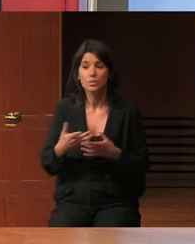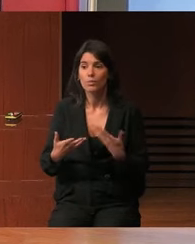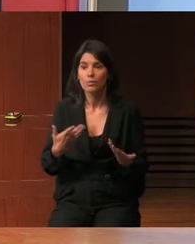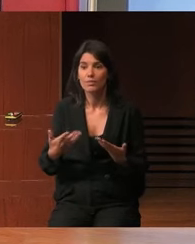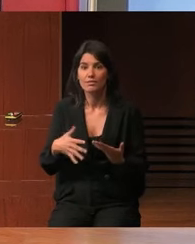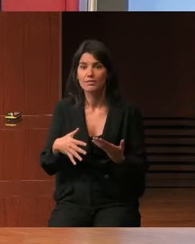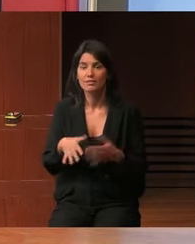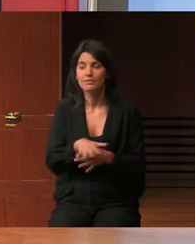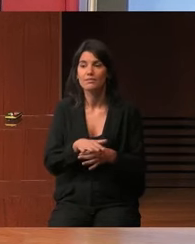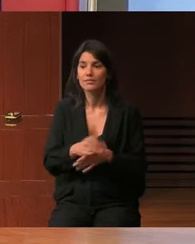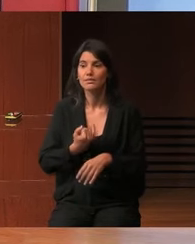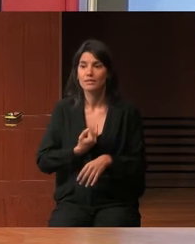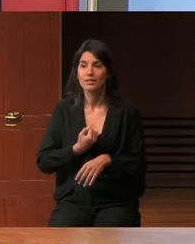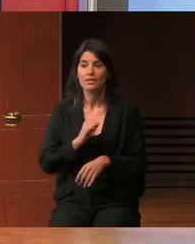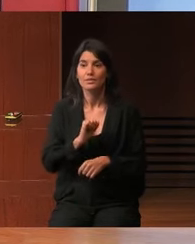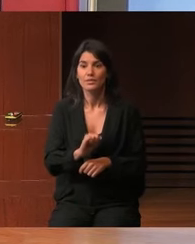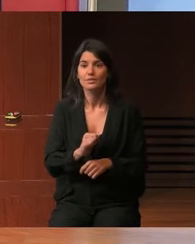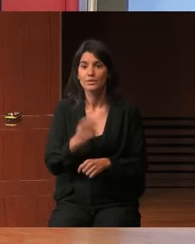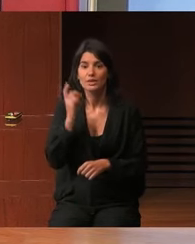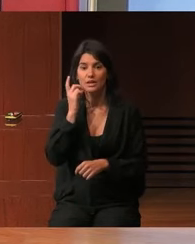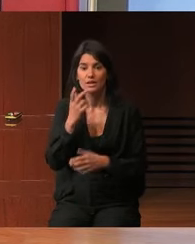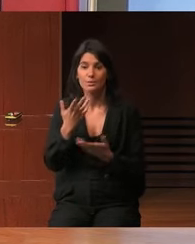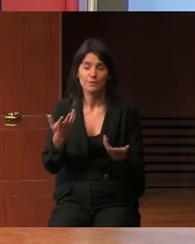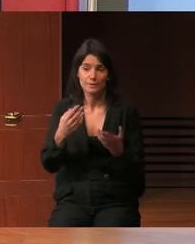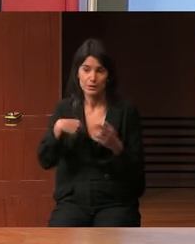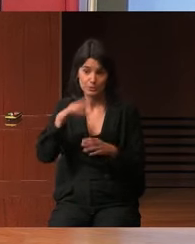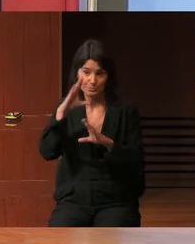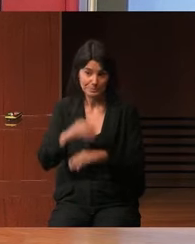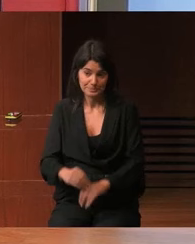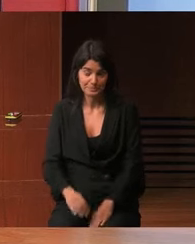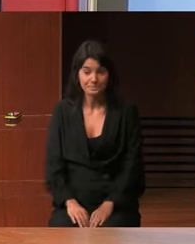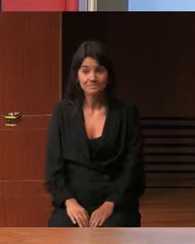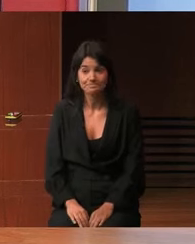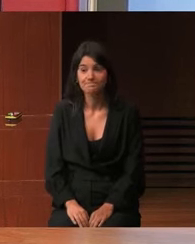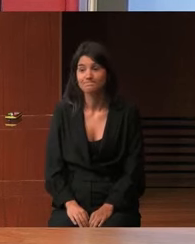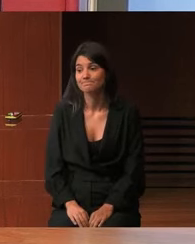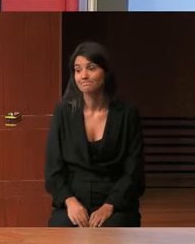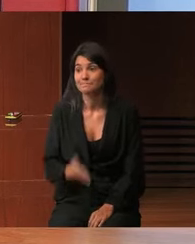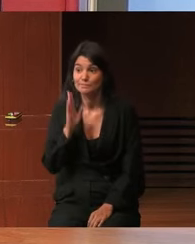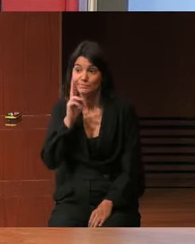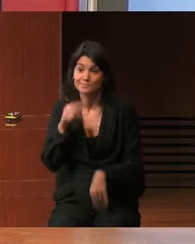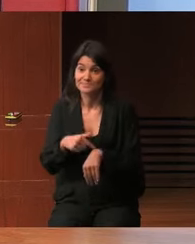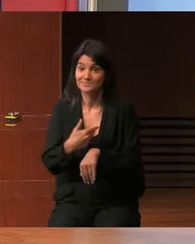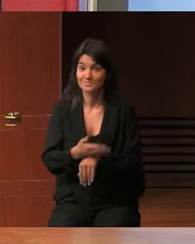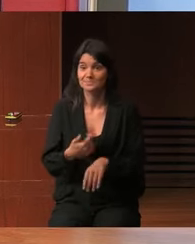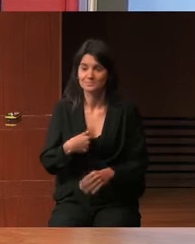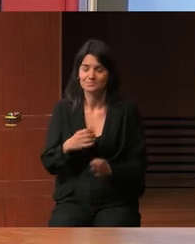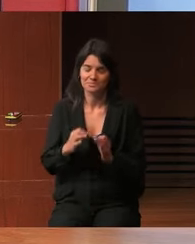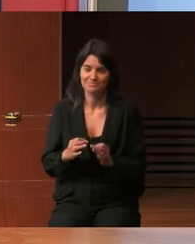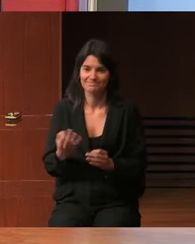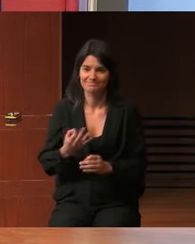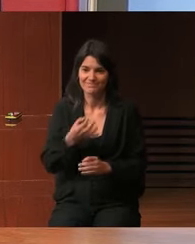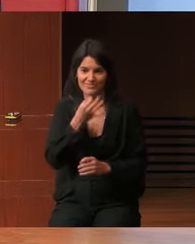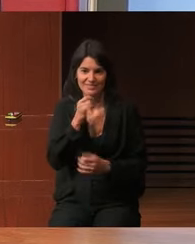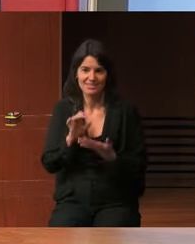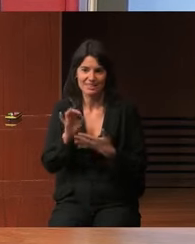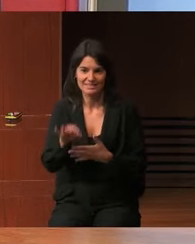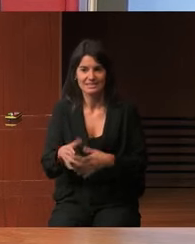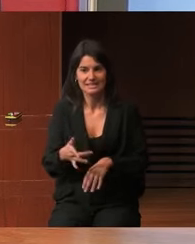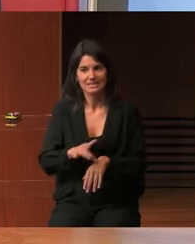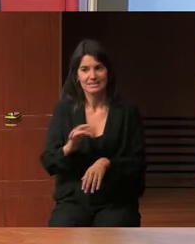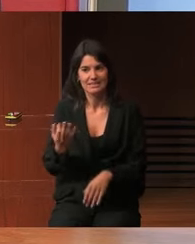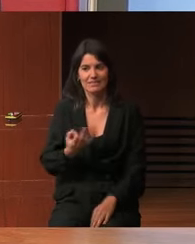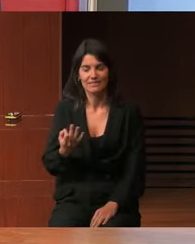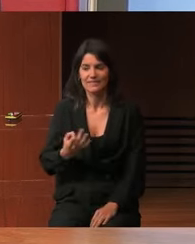dessa identidade é que o telemóvel é fundamental, nós não sabemos. Obrigada. E desculpe o tempo, mas precisava efetivamente abordar isto. É sensível, o